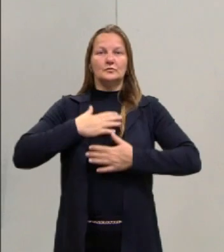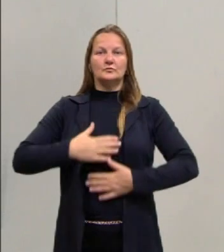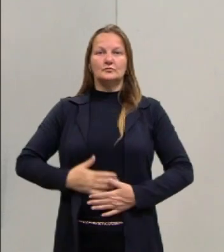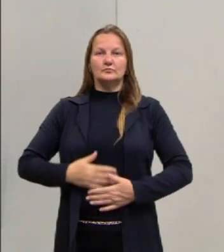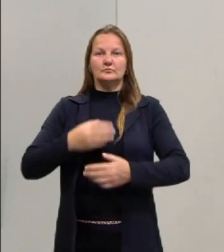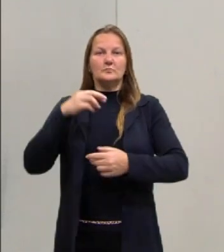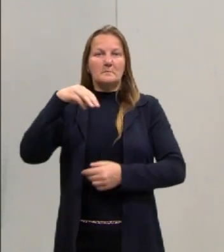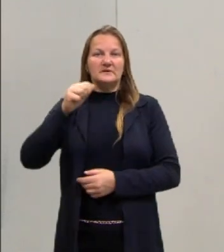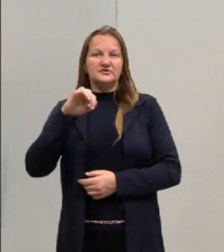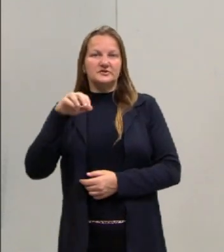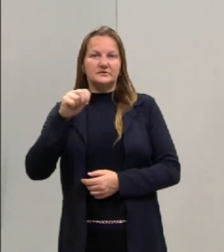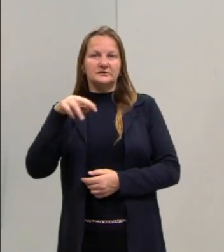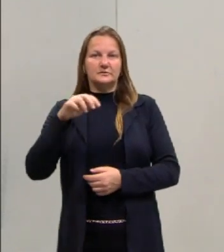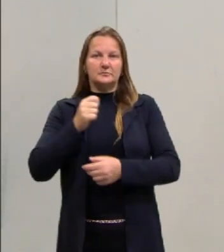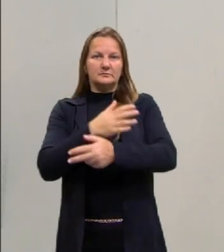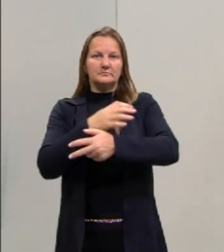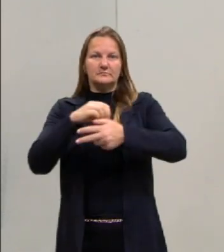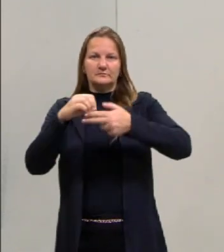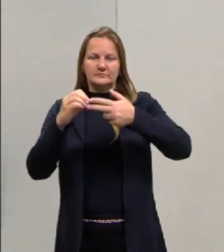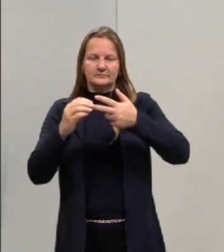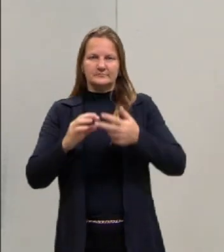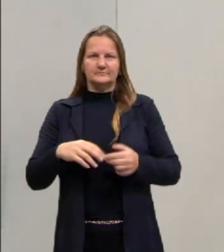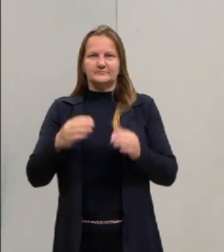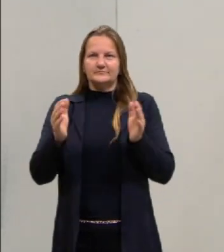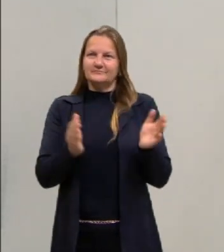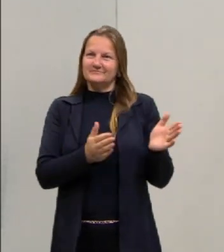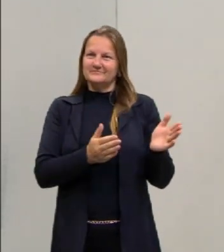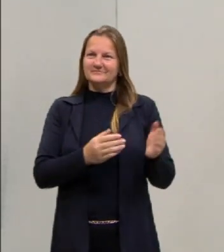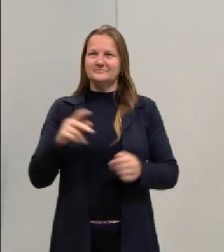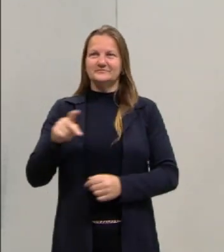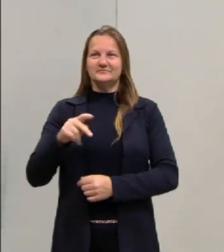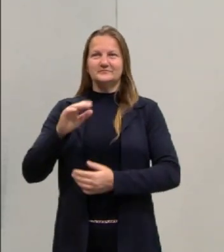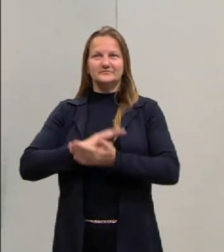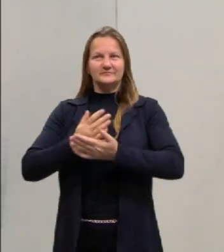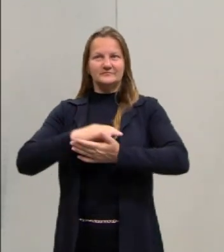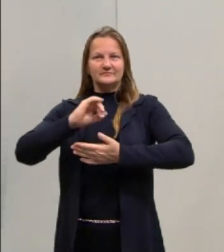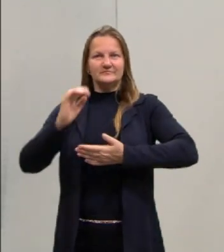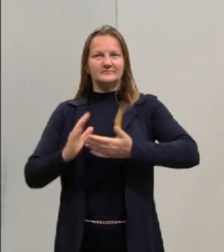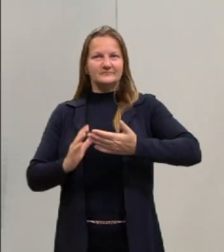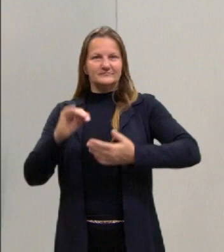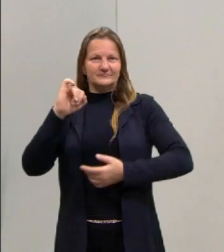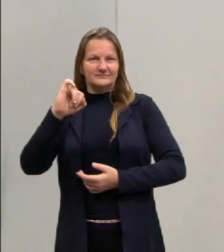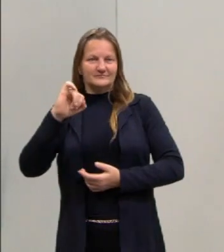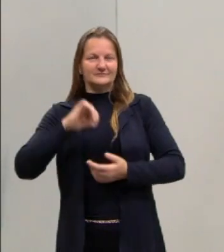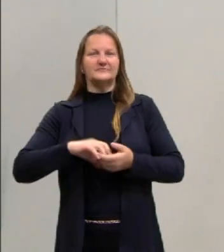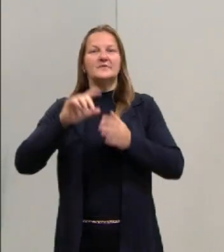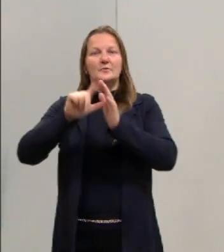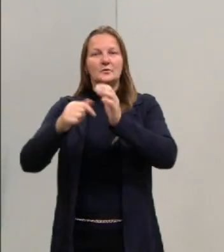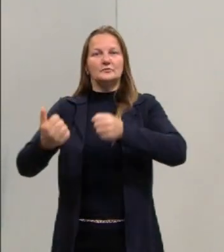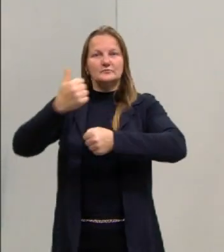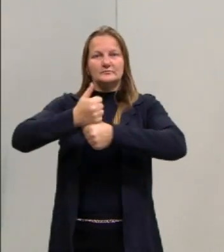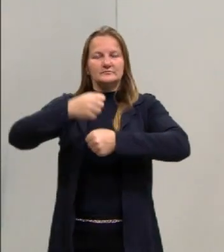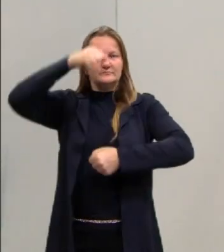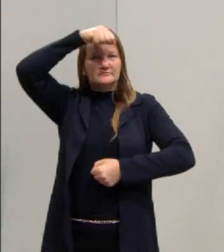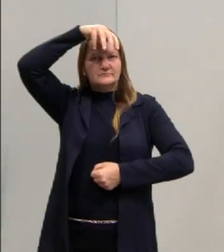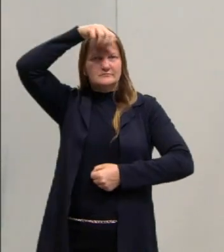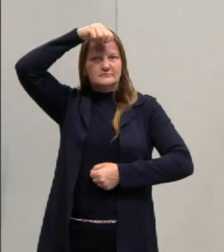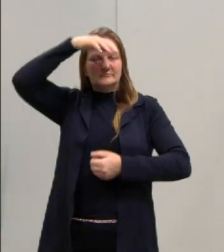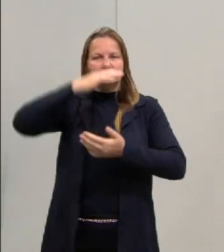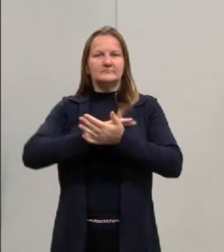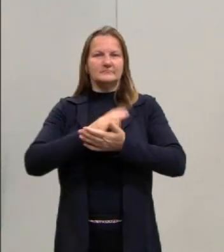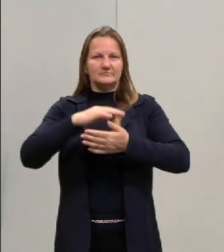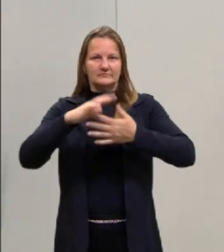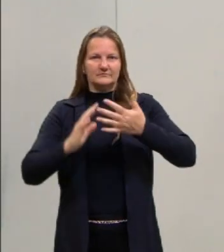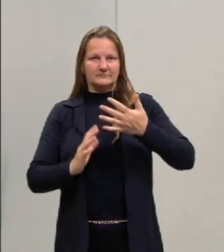Magenta do pré-enem e aqui no nosso cantinho tem a professora intérprete luciméia e depois vai vir a professora intérprete